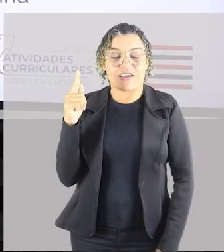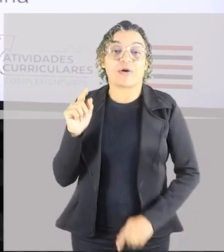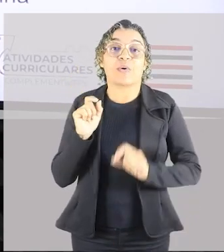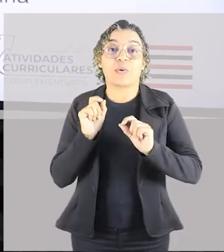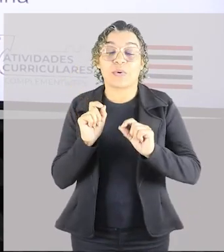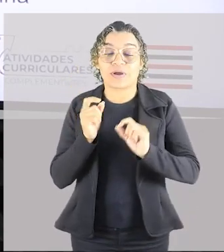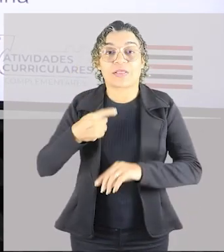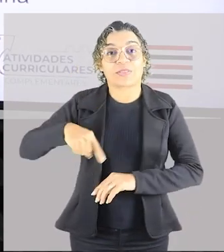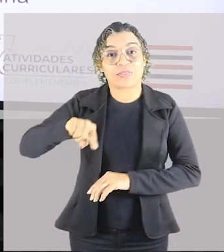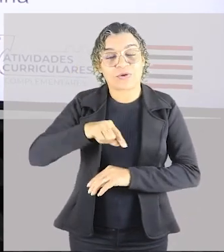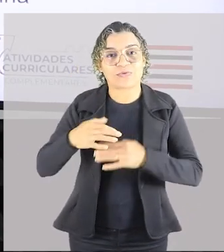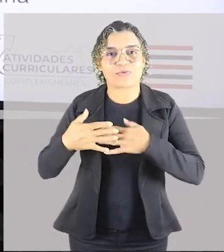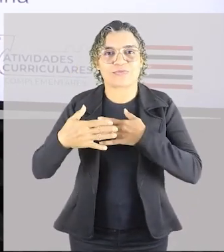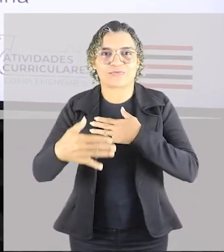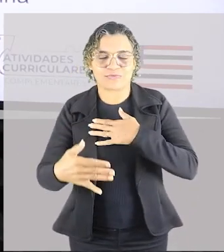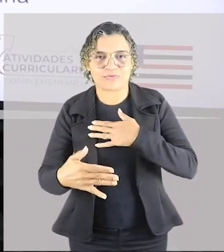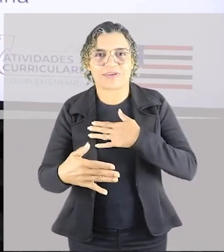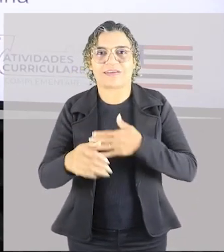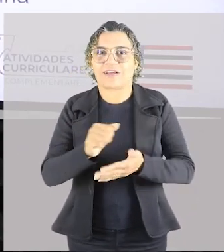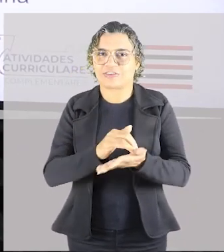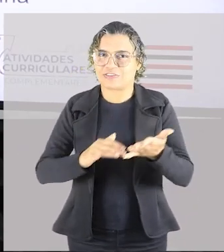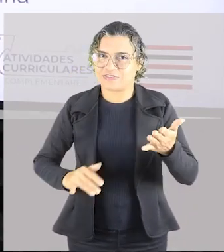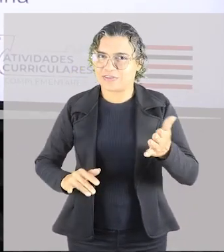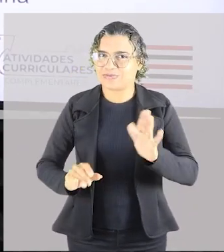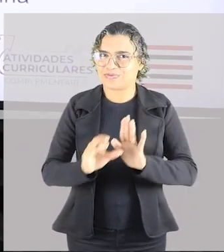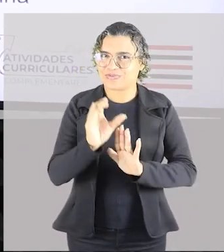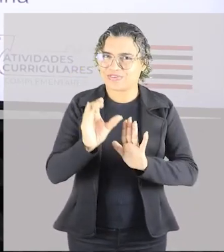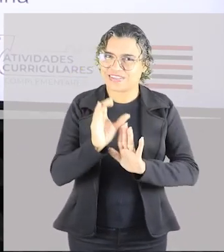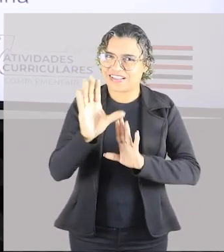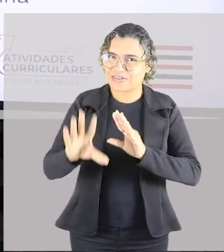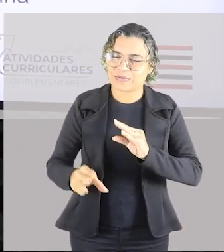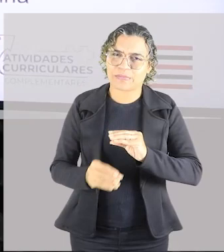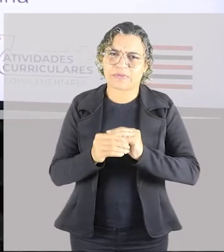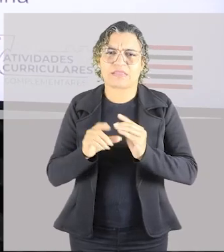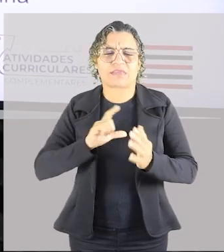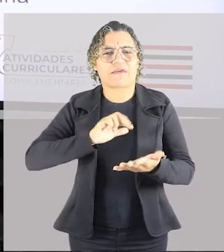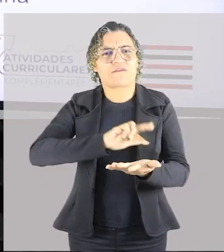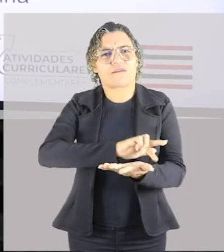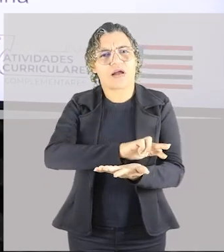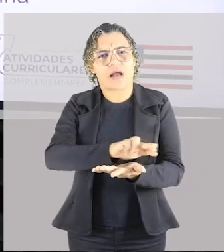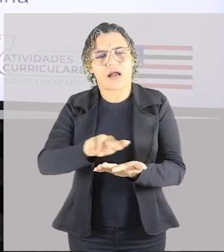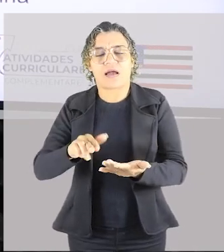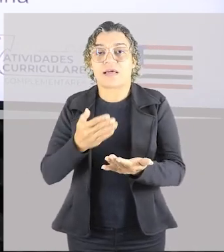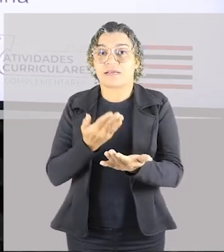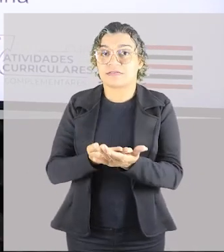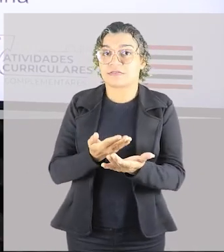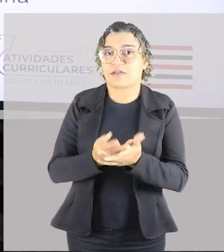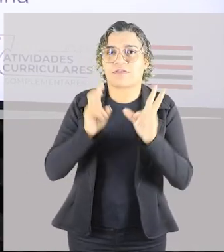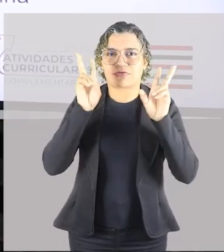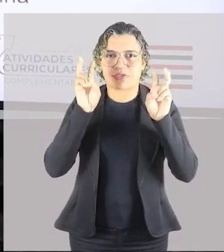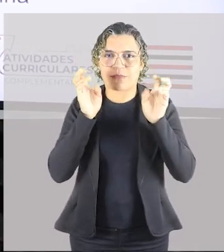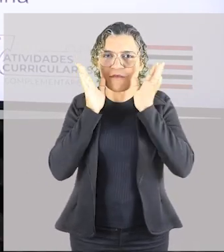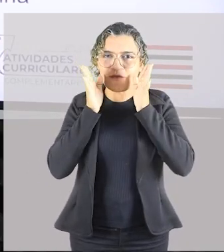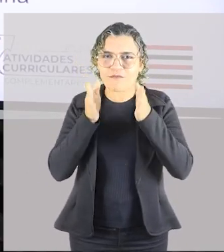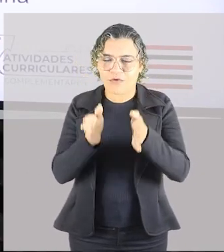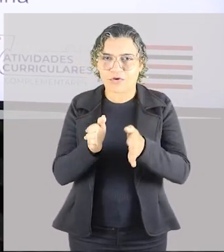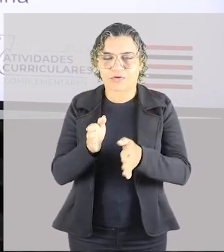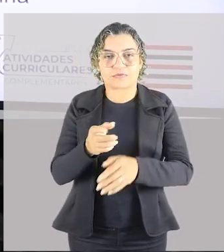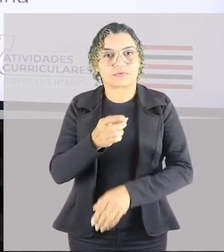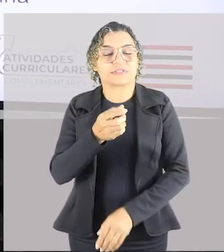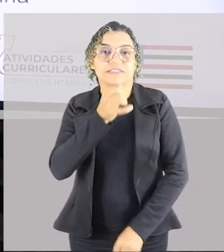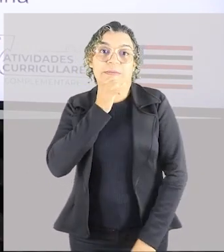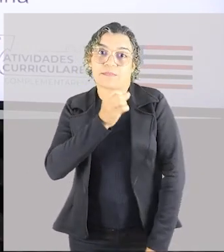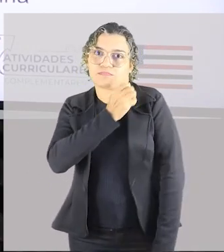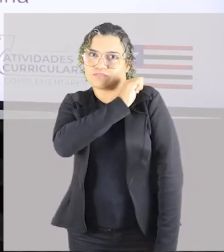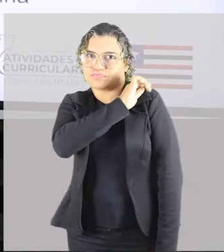às nossas atividades curriculares complementares. Uma série de aulas envolvendo temáticas centrais aí do teu ensino médio,